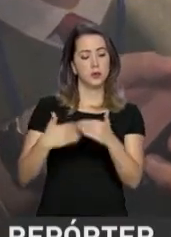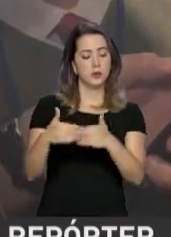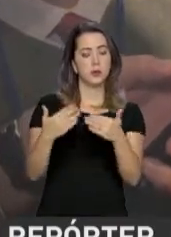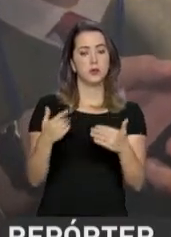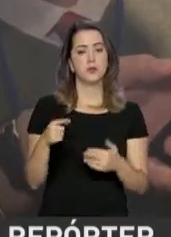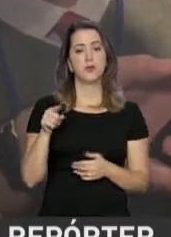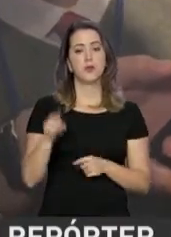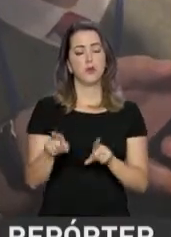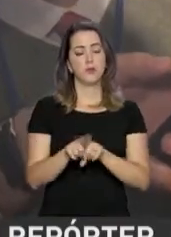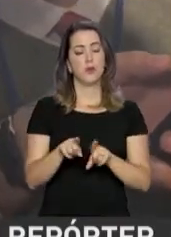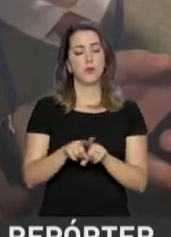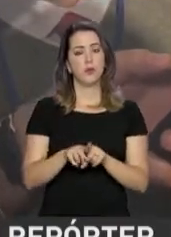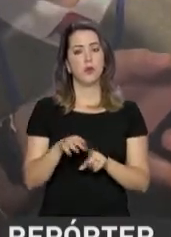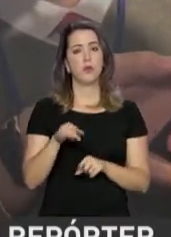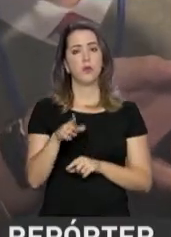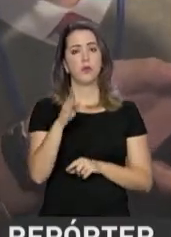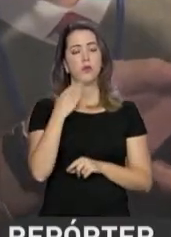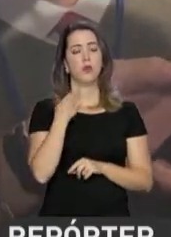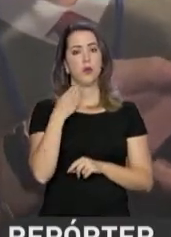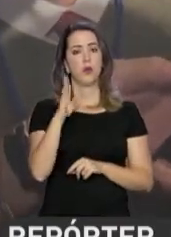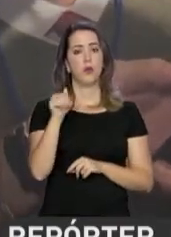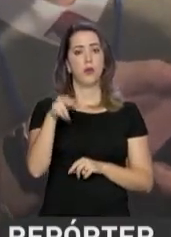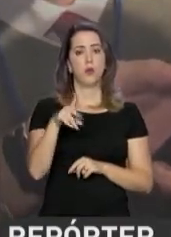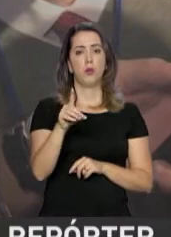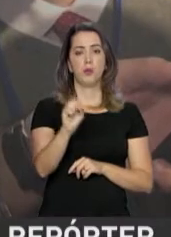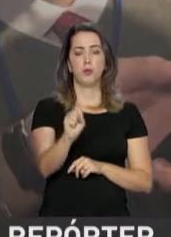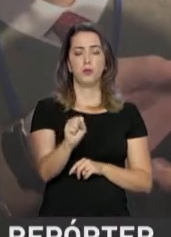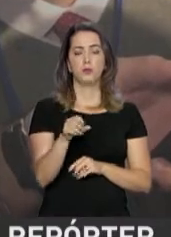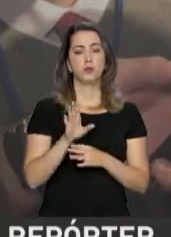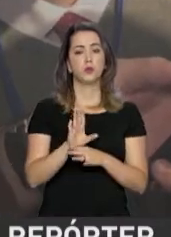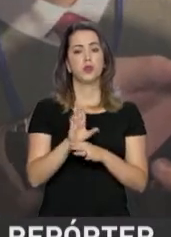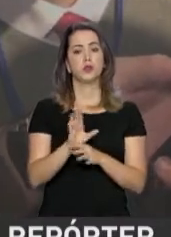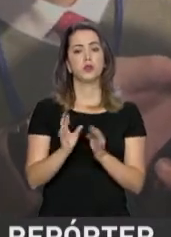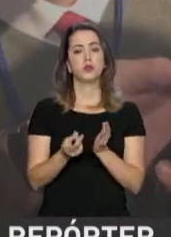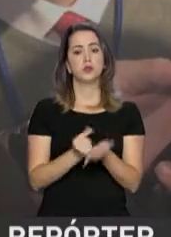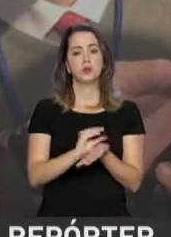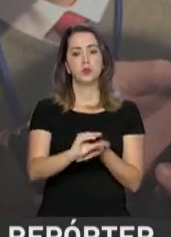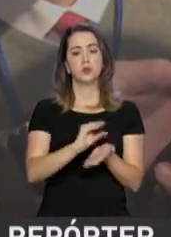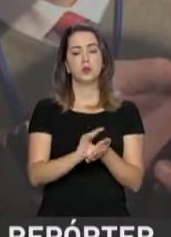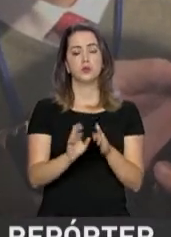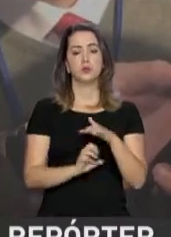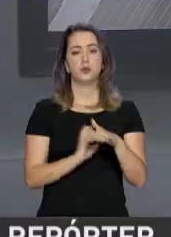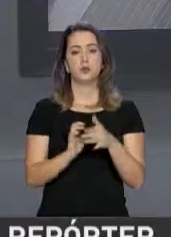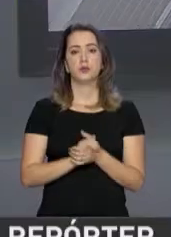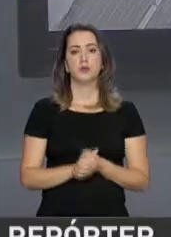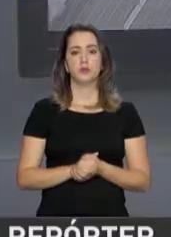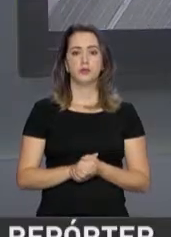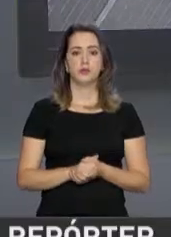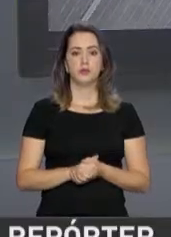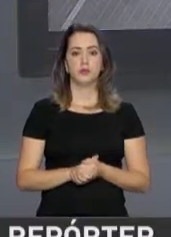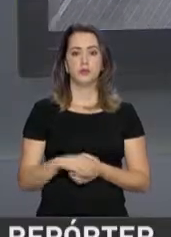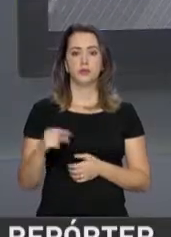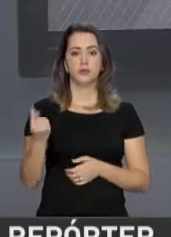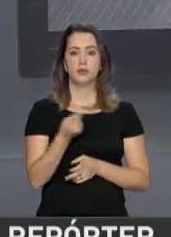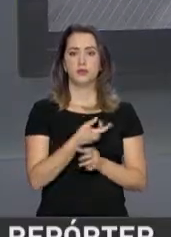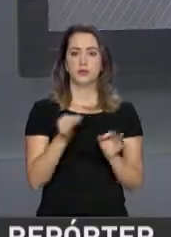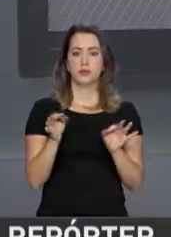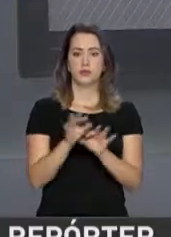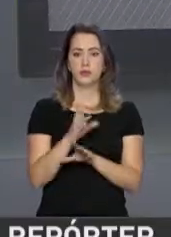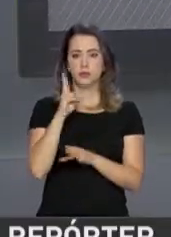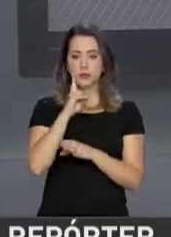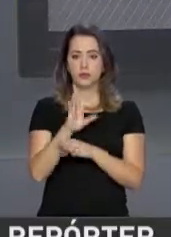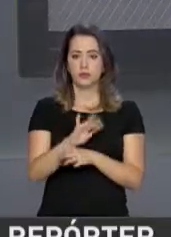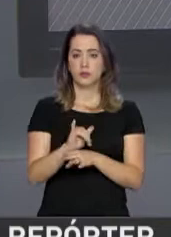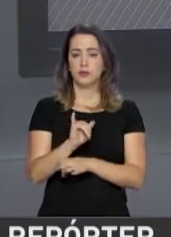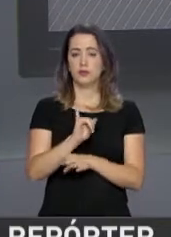e o bnds vai participar disso apoiando o investimento das empresas nós ficamos por aqui